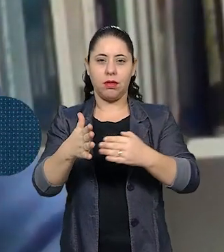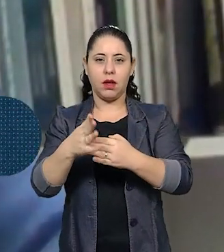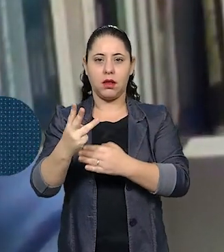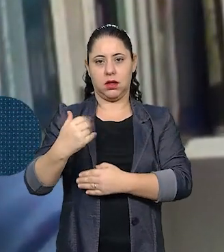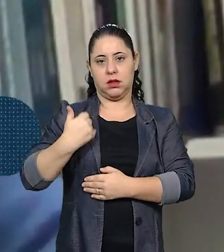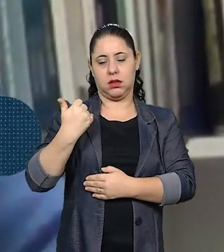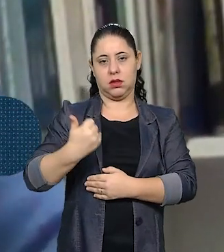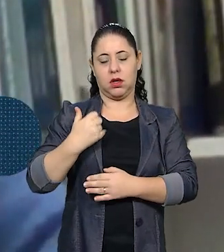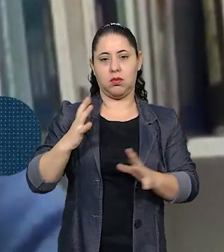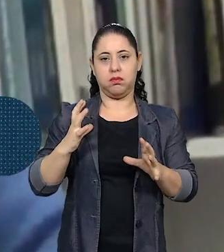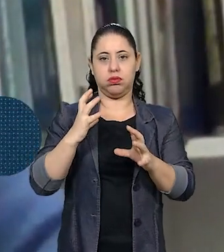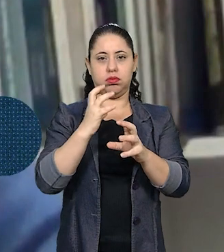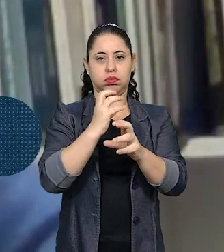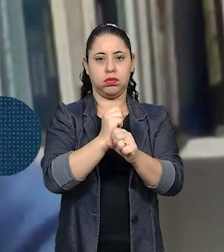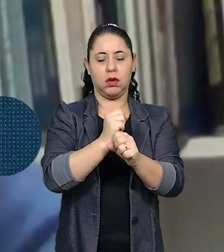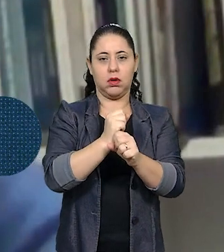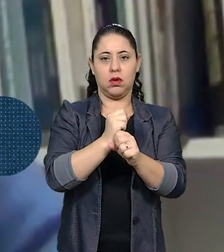42,4%